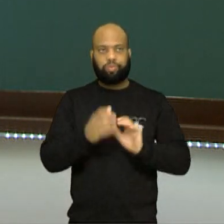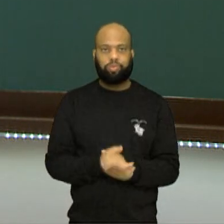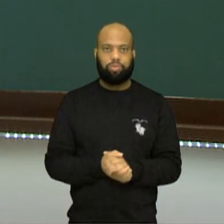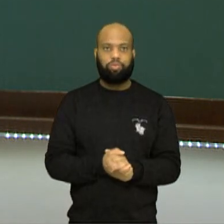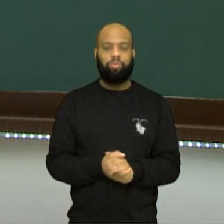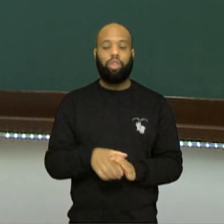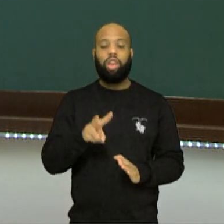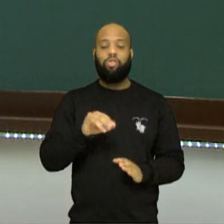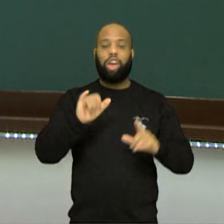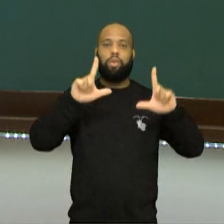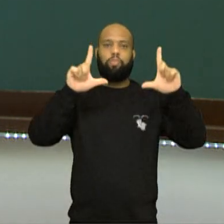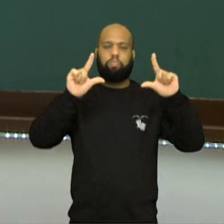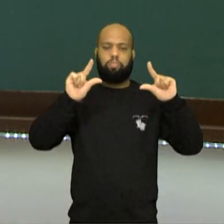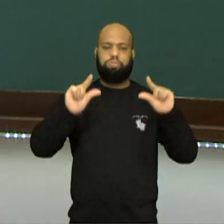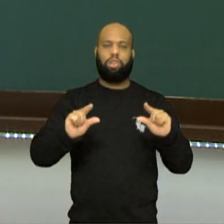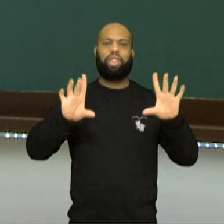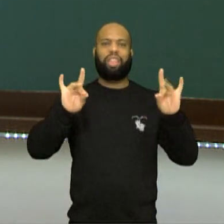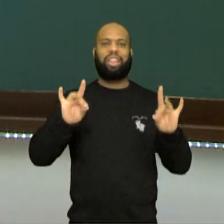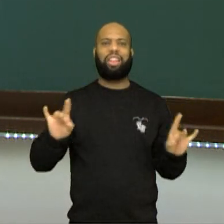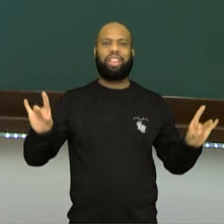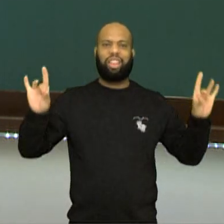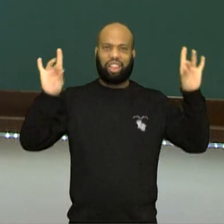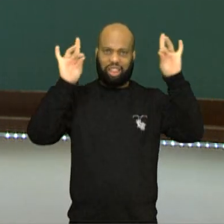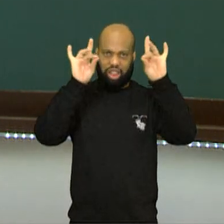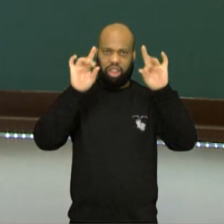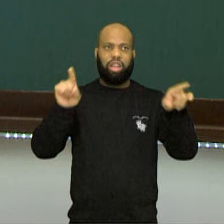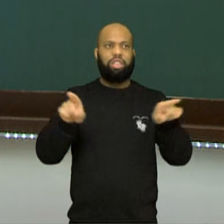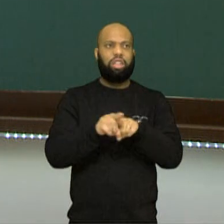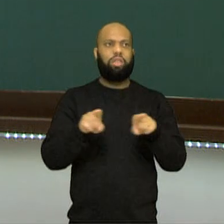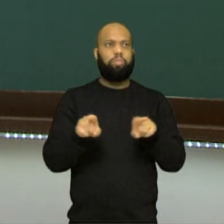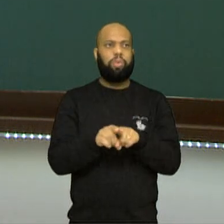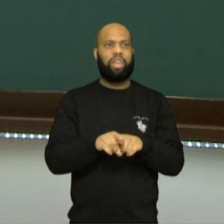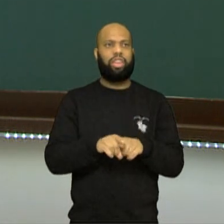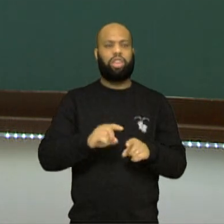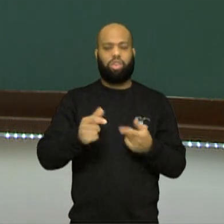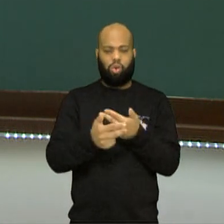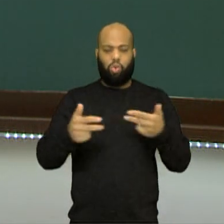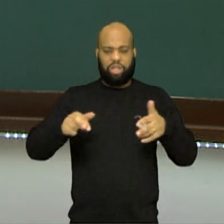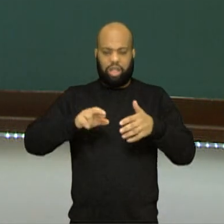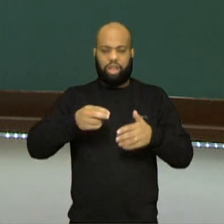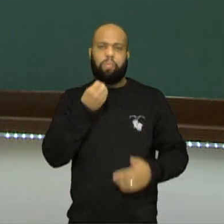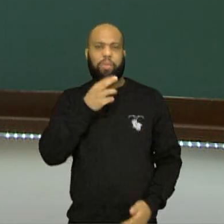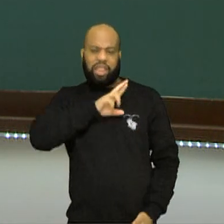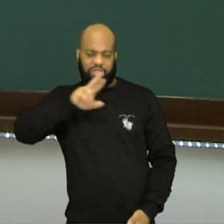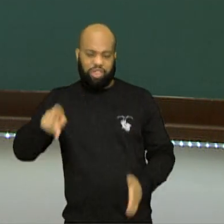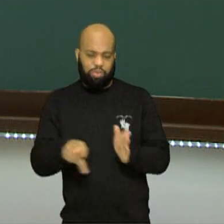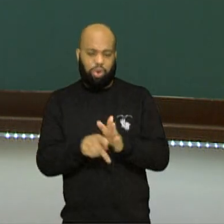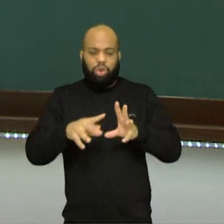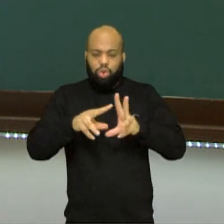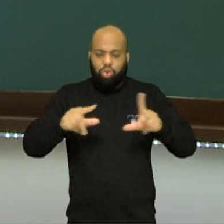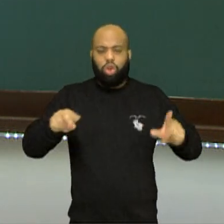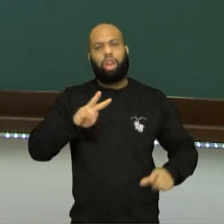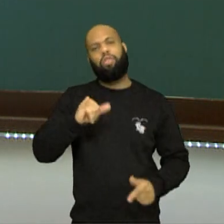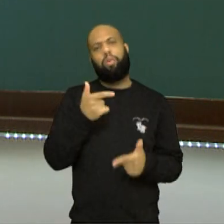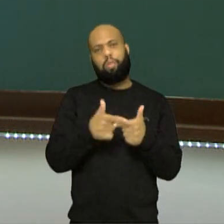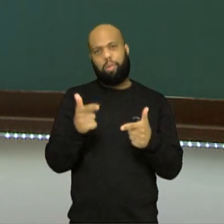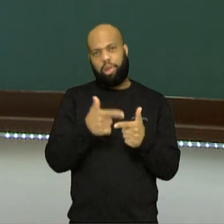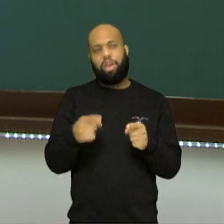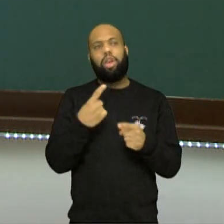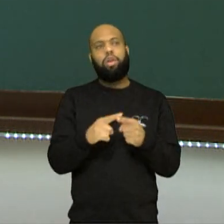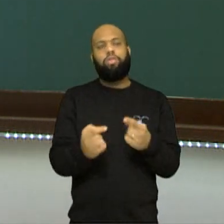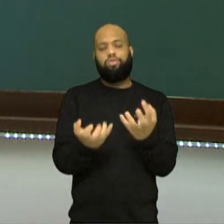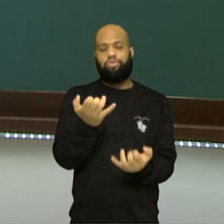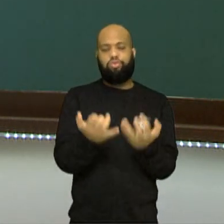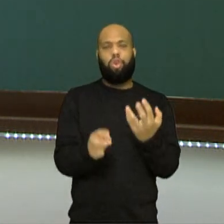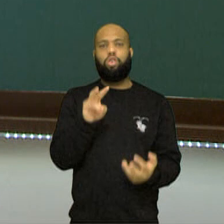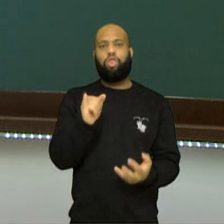da umidade e da quantidade de humus do solo. Então, ao queimarmos essa vegetação, o calor, o fogo,